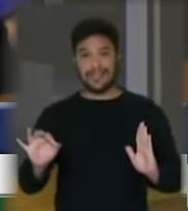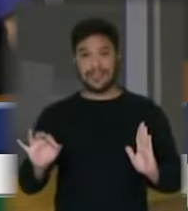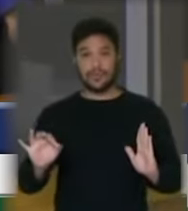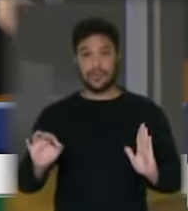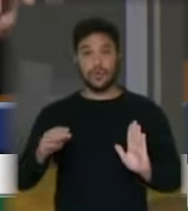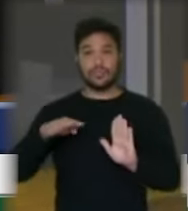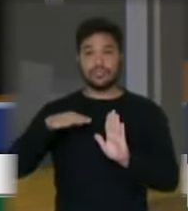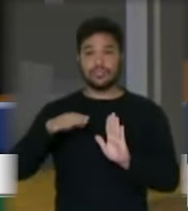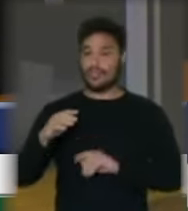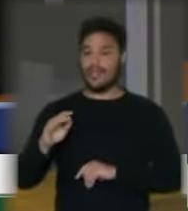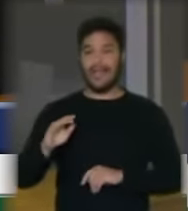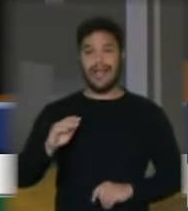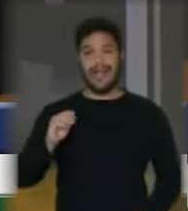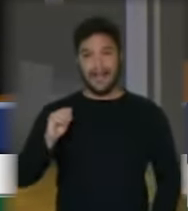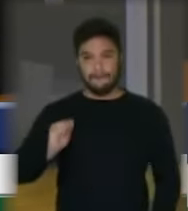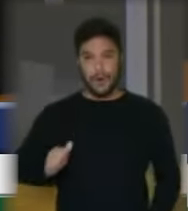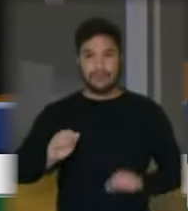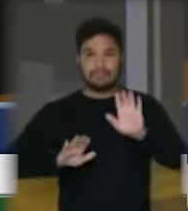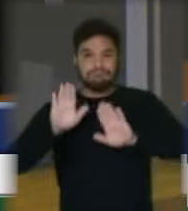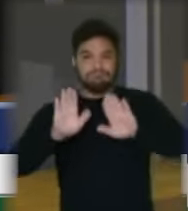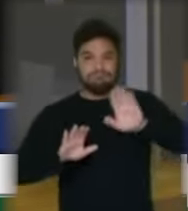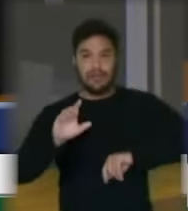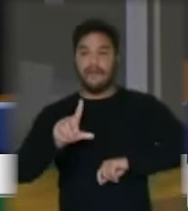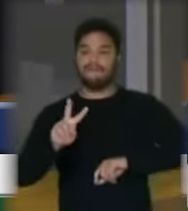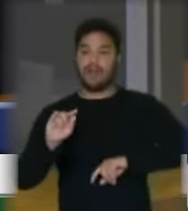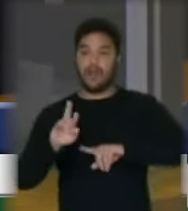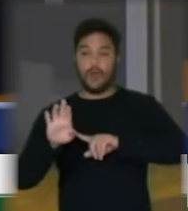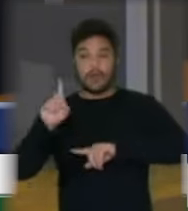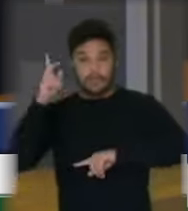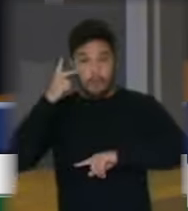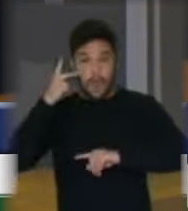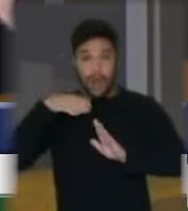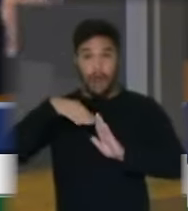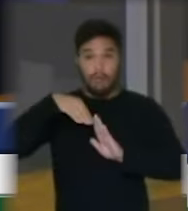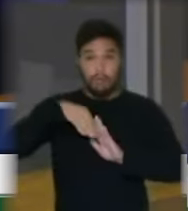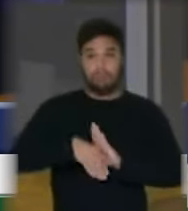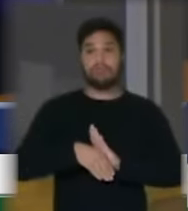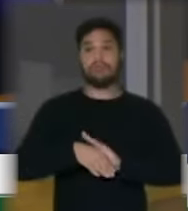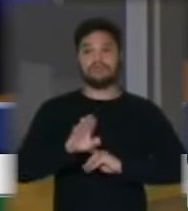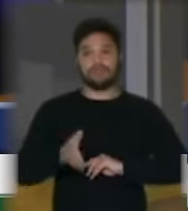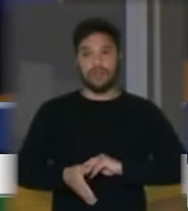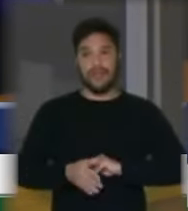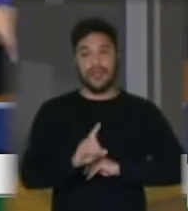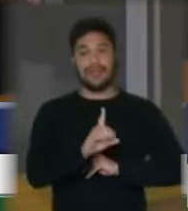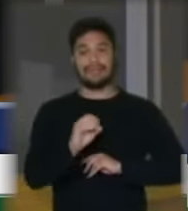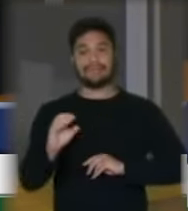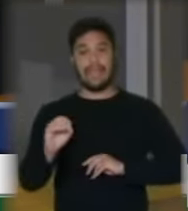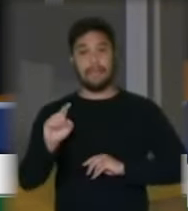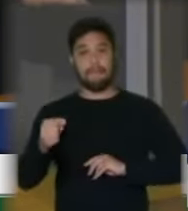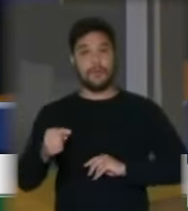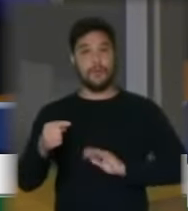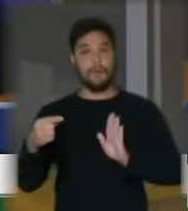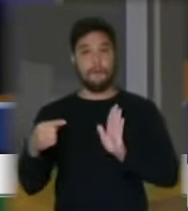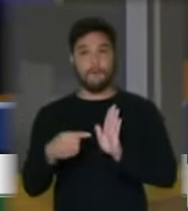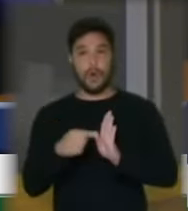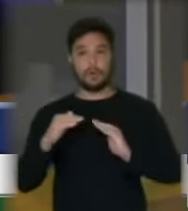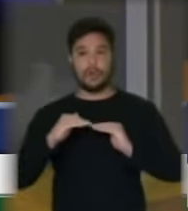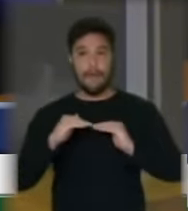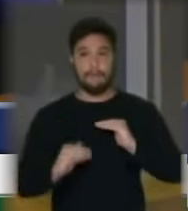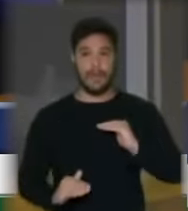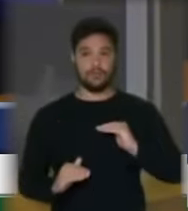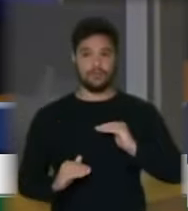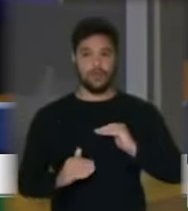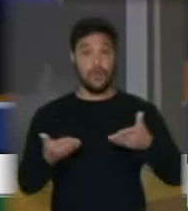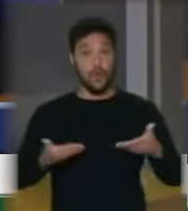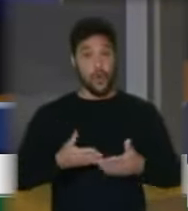de Valores. E agora, passamos abaixo dos 100 mil pontos. Hoje a Bolsa de Valores está em 98